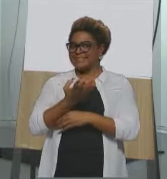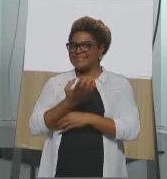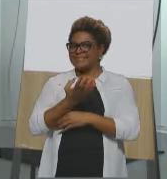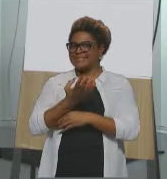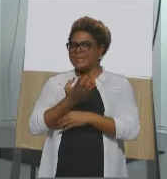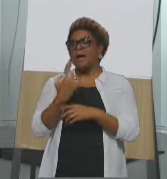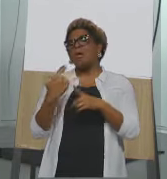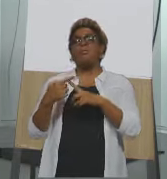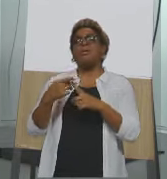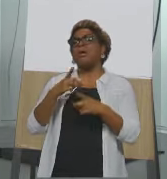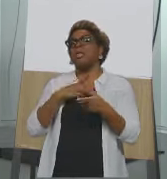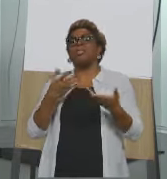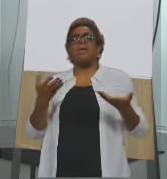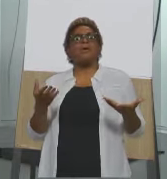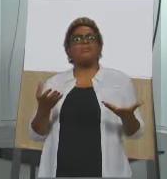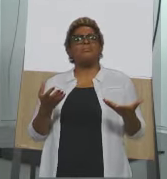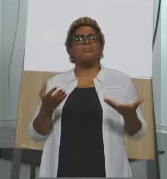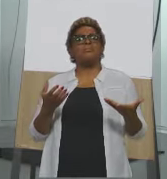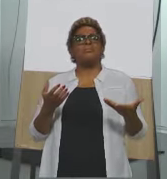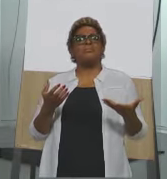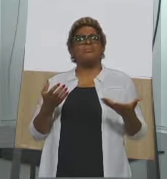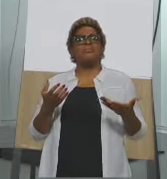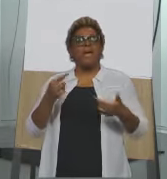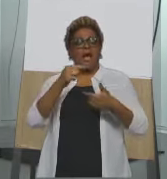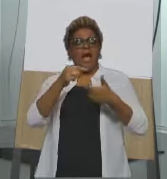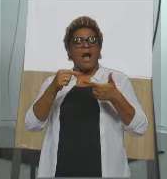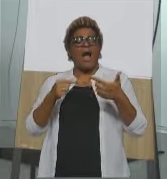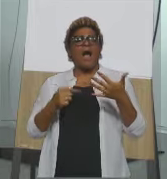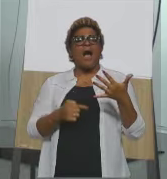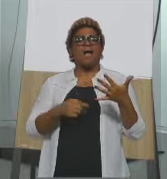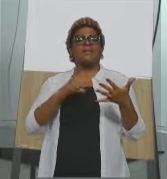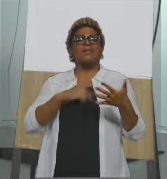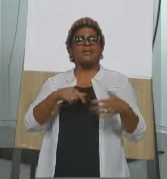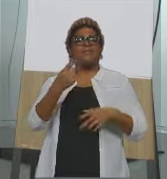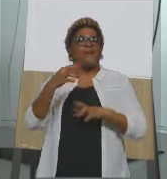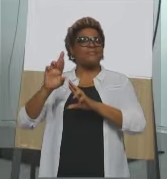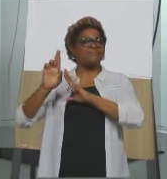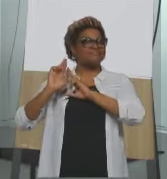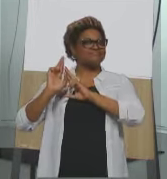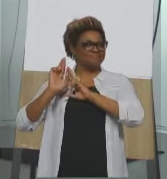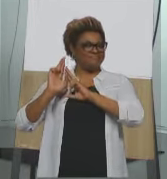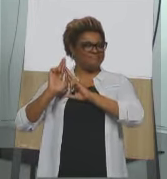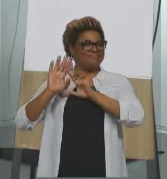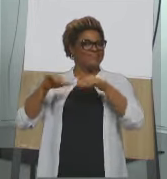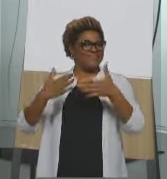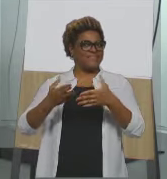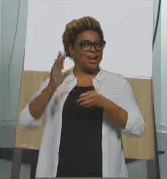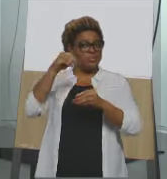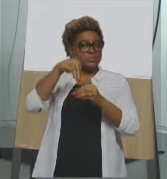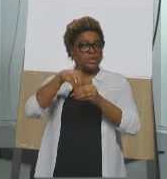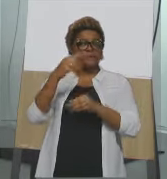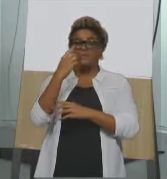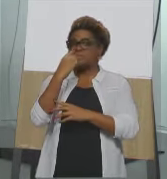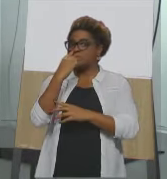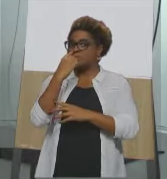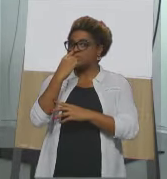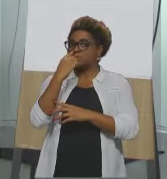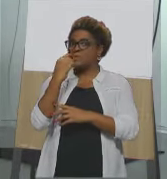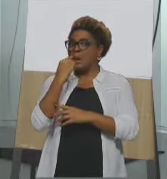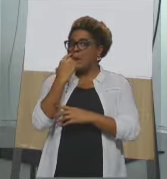por acaso. Cada coisa no nosso corpo tem sua função. Então, esses pelinhos que nós temos dentro do nariz